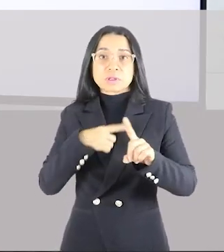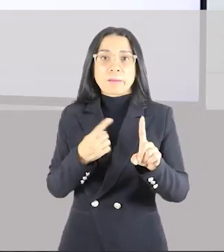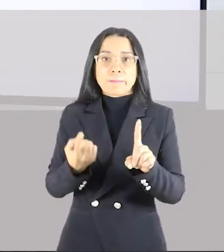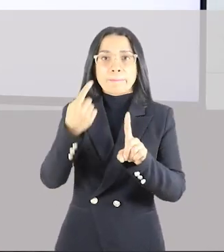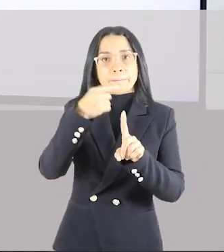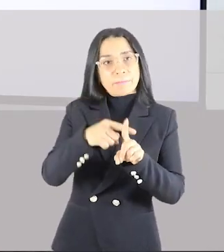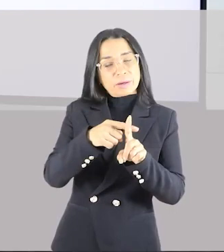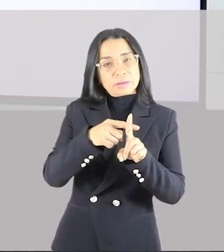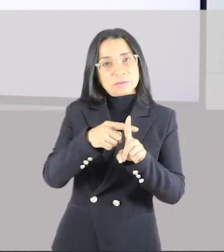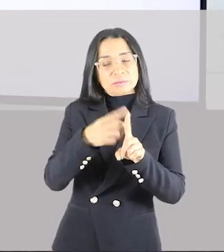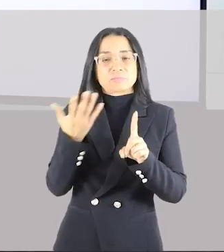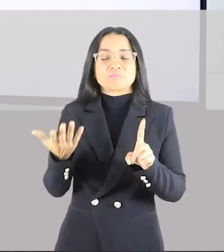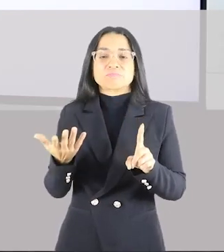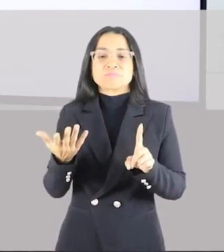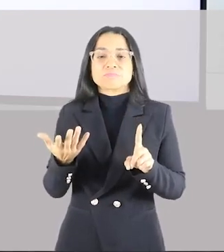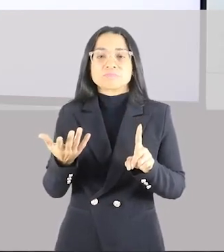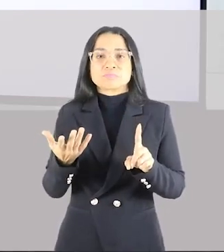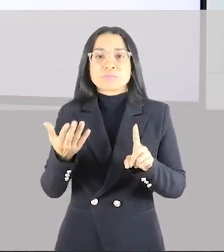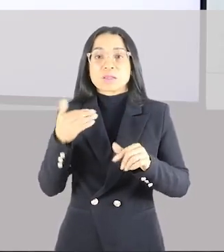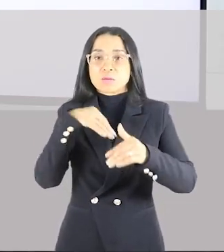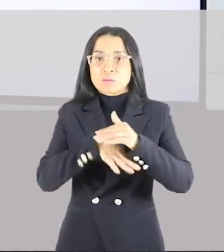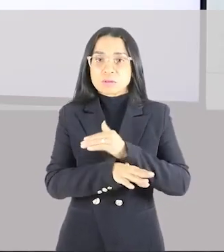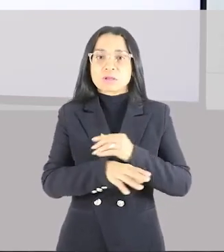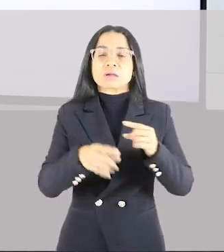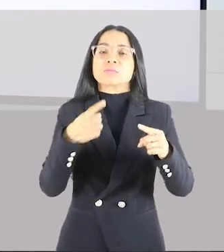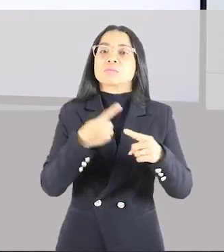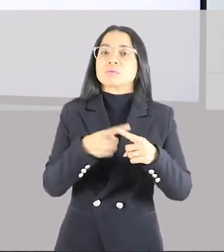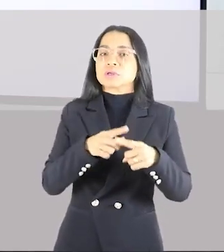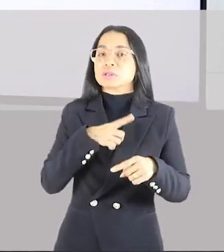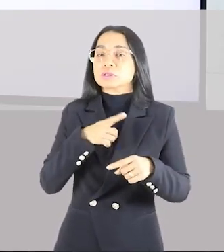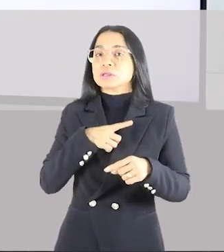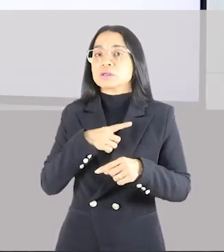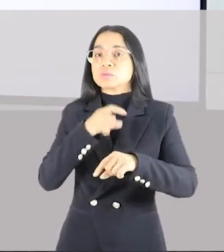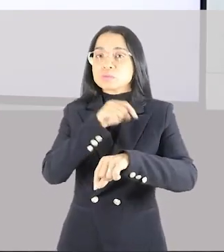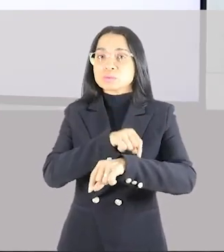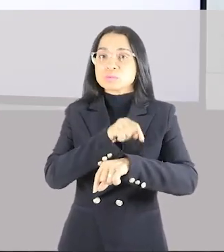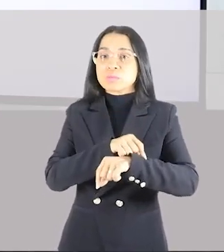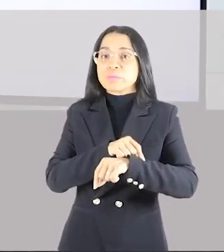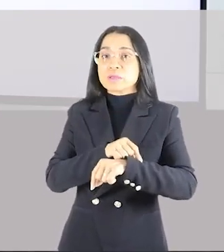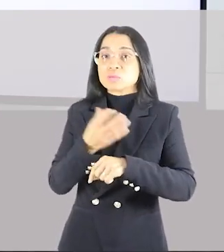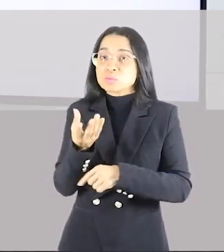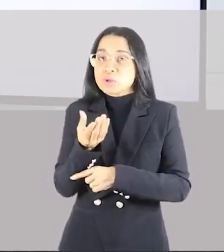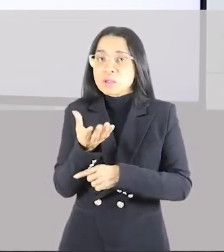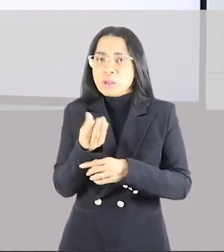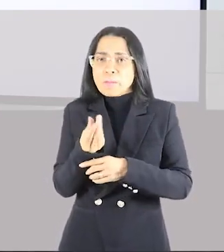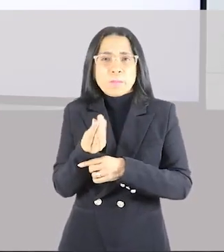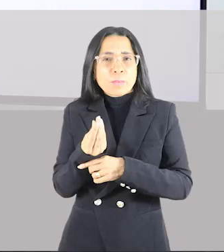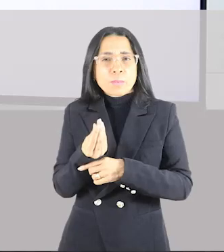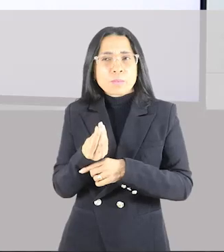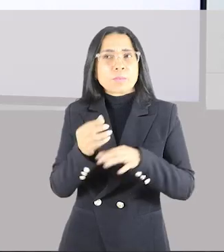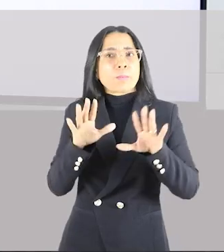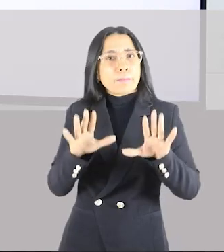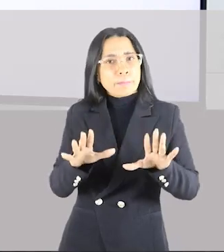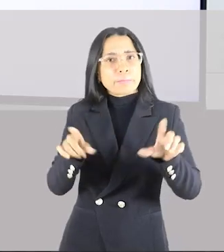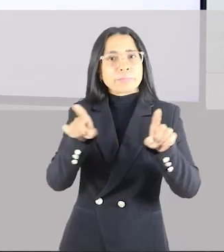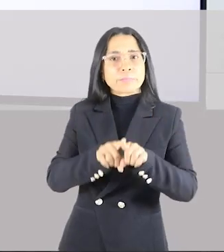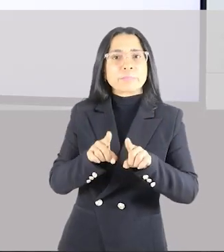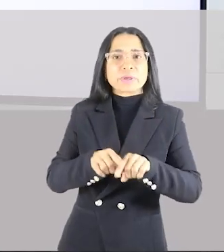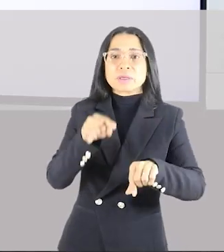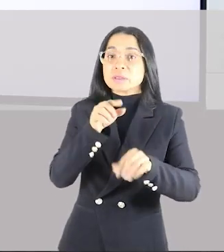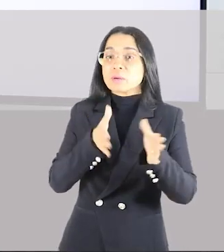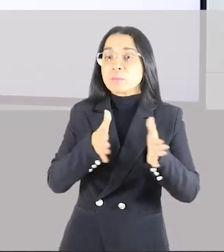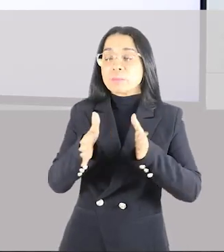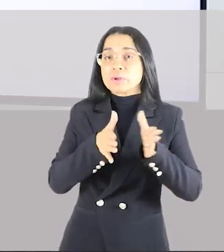seja, quando sobrava, eles armazenavam, porque tinham os momentos de fartura, mas tinha os momentos também de escassez. Então, eles